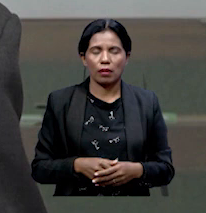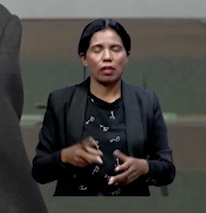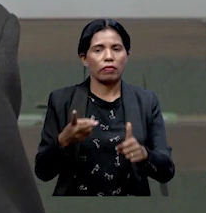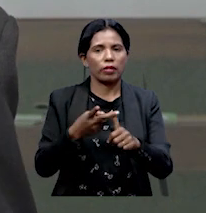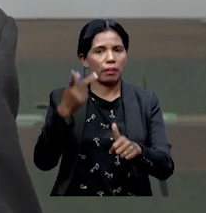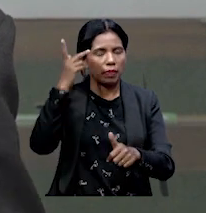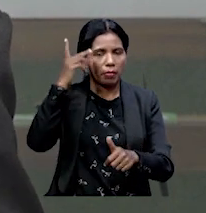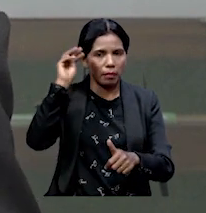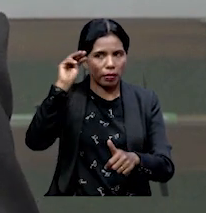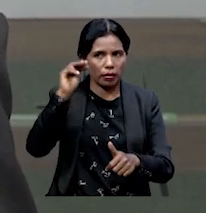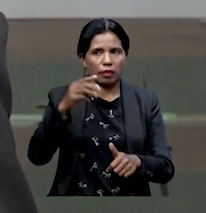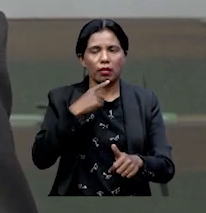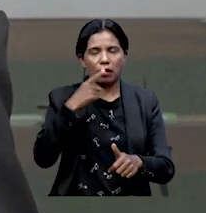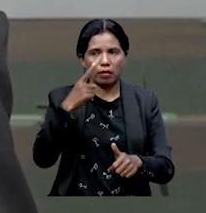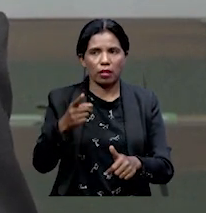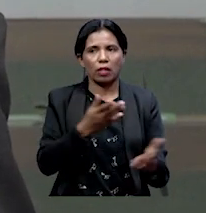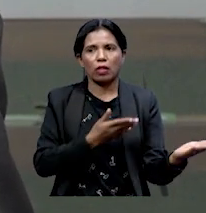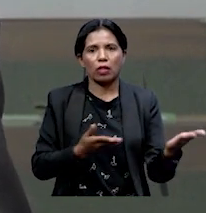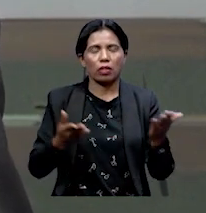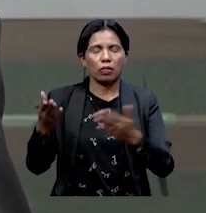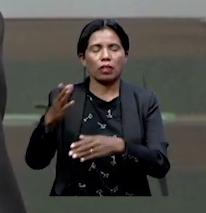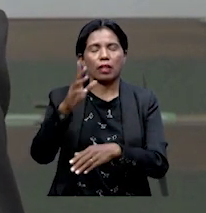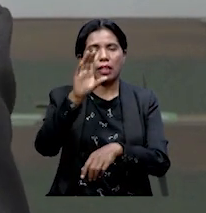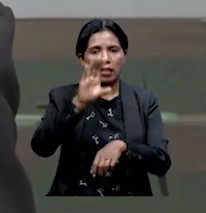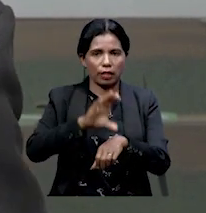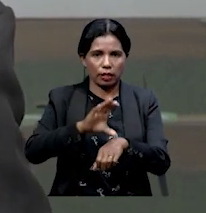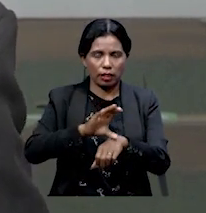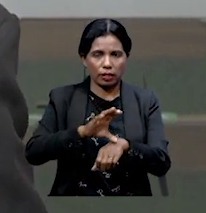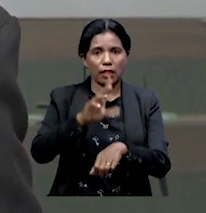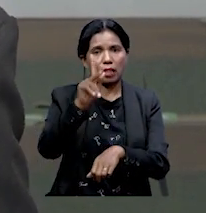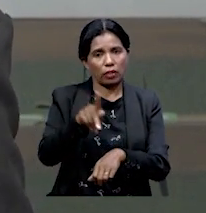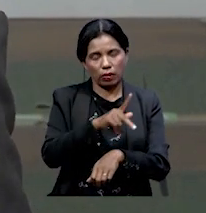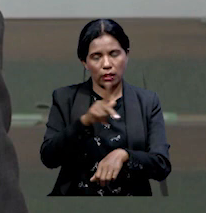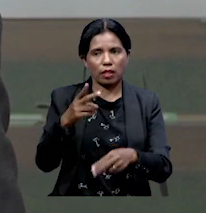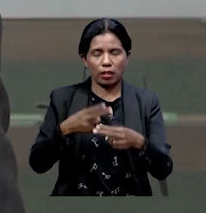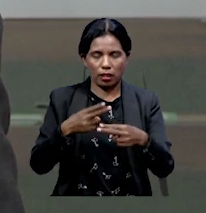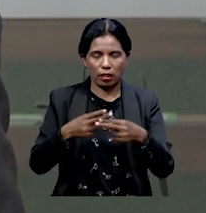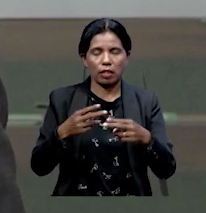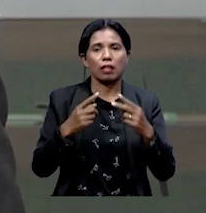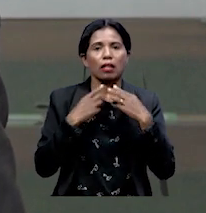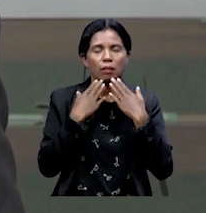vice-primeiro-ministro, mas a igreja católica ninha, não é nós, mas a agradecimento.